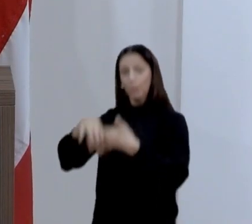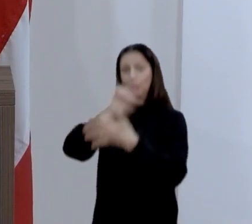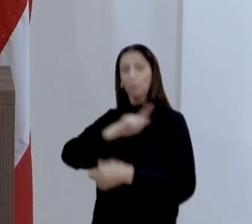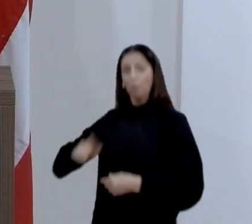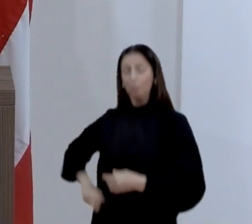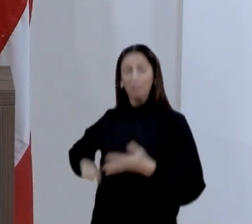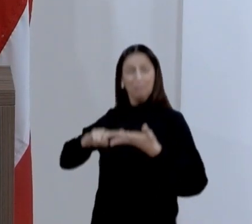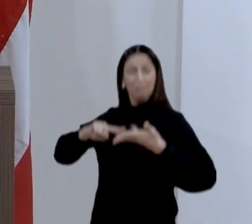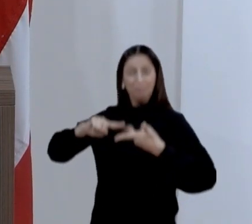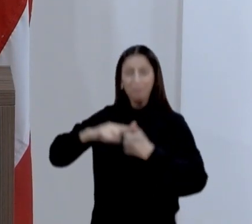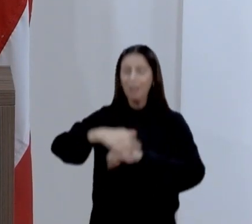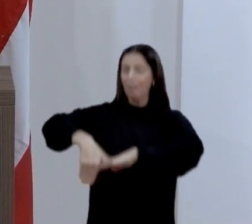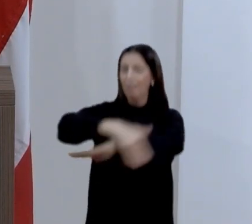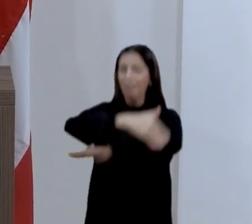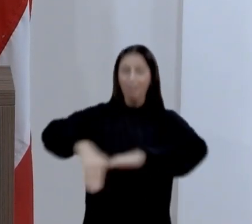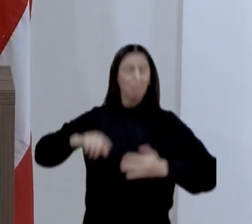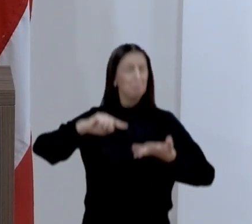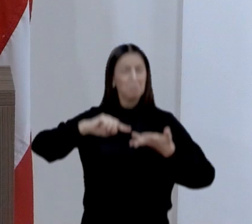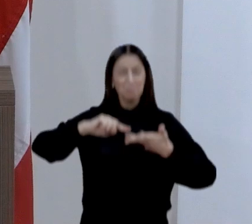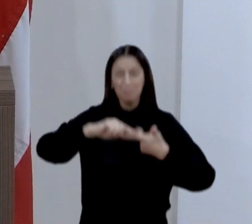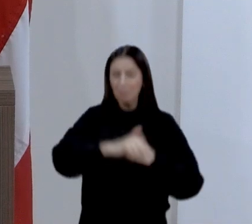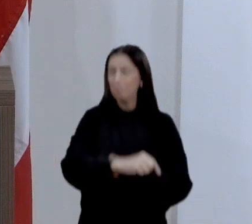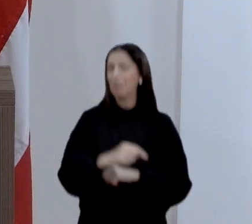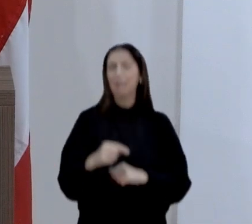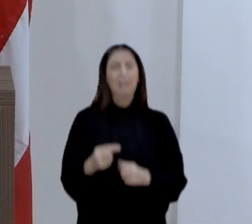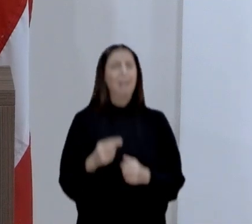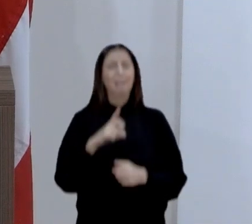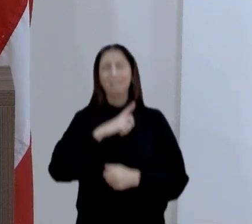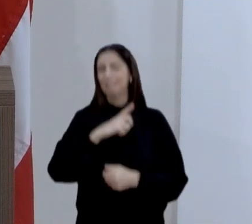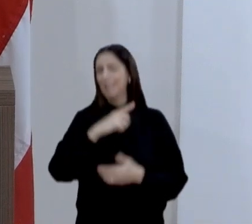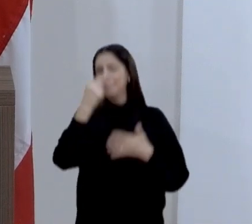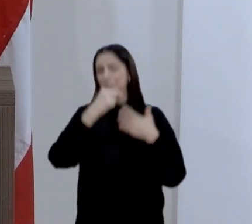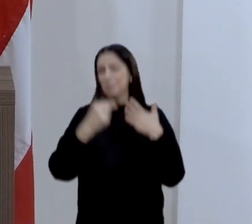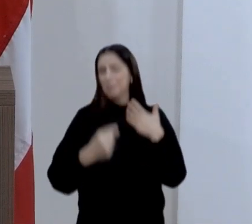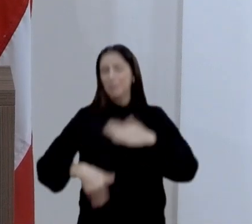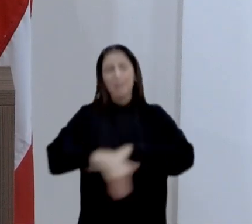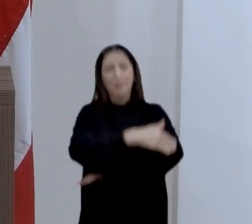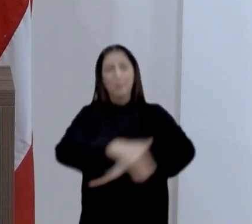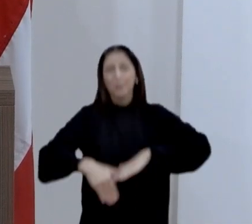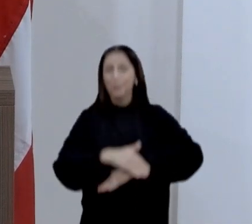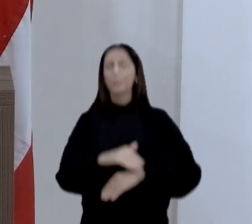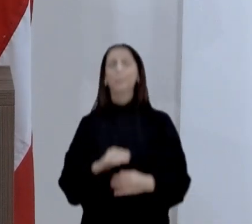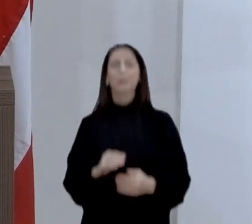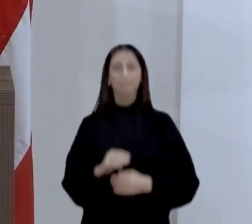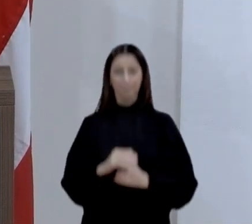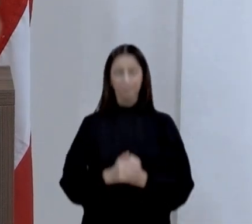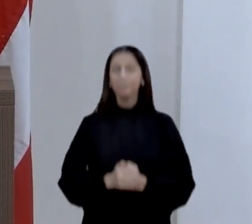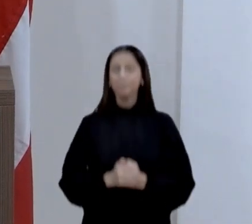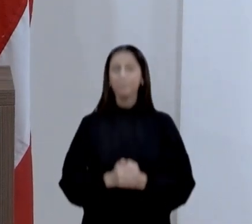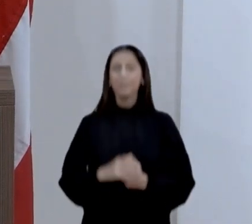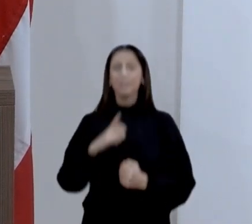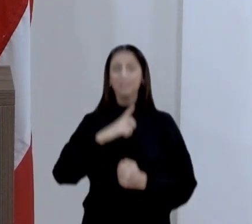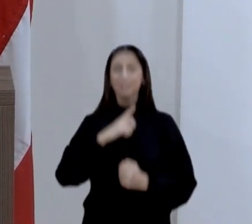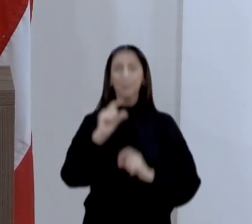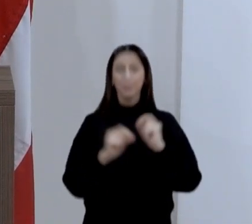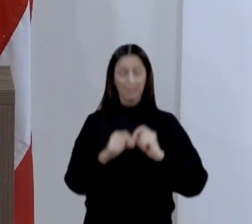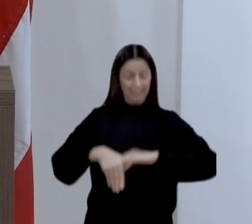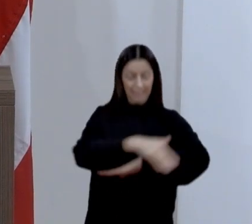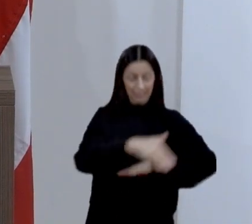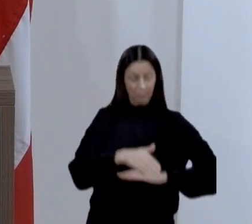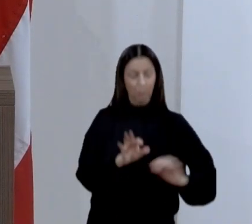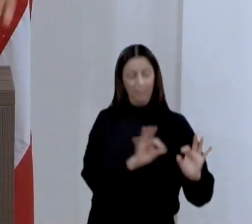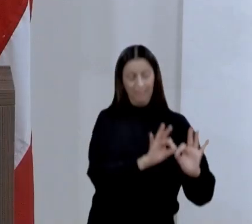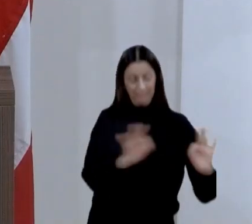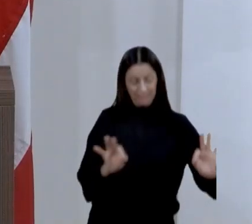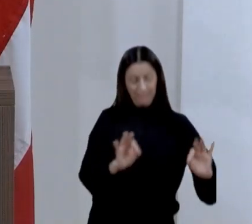João de Sena, lá no final da Rodolfo Bretzky, lá na Ana Miller, lá na rua Reinaldo Gutz, lá que só faz um pedaço, não faz o restante da rua,